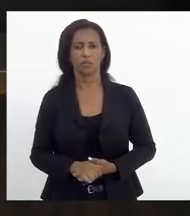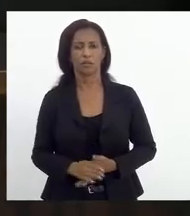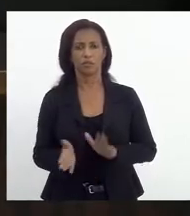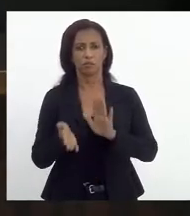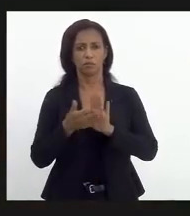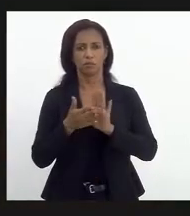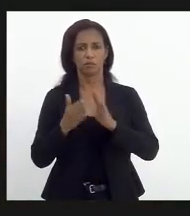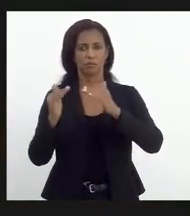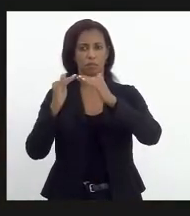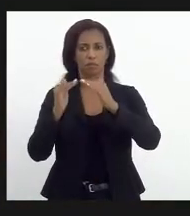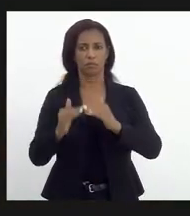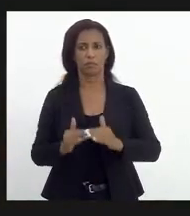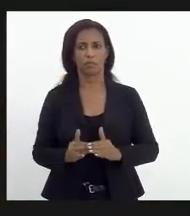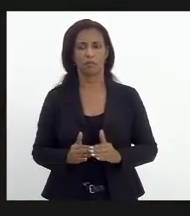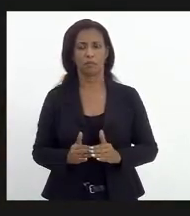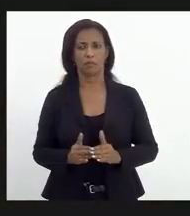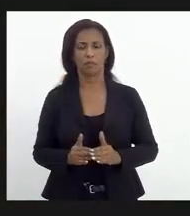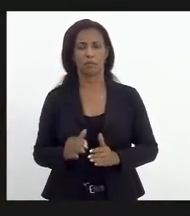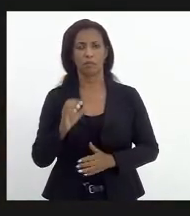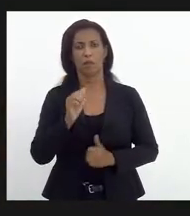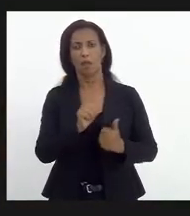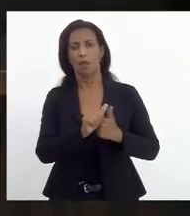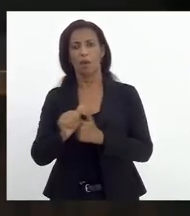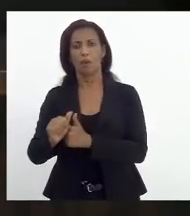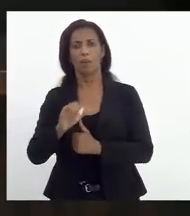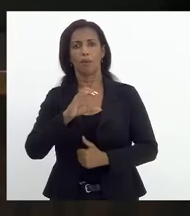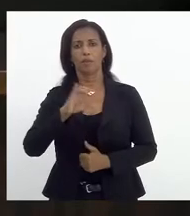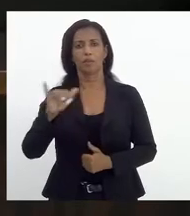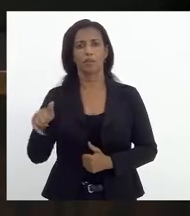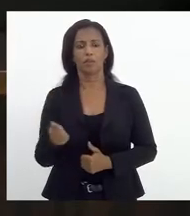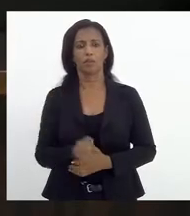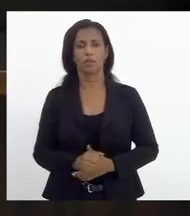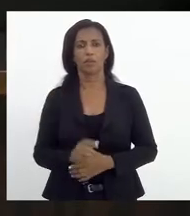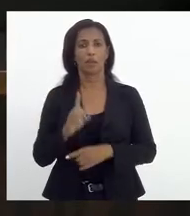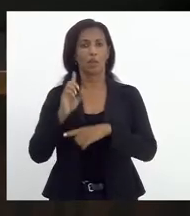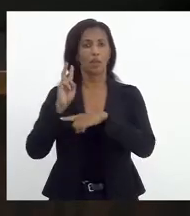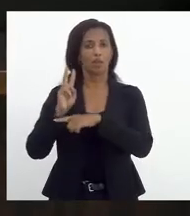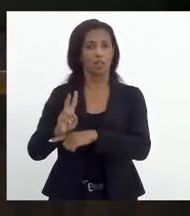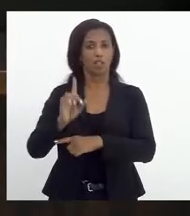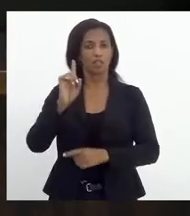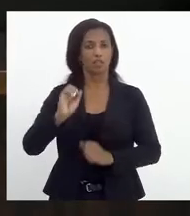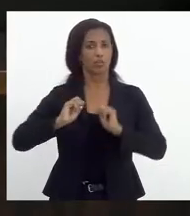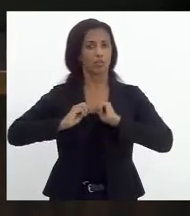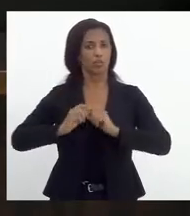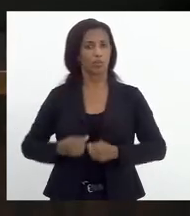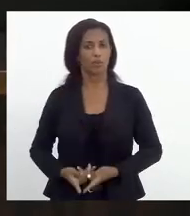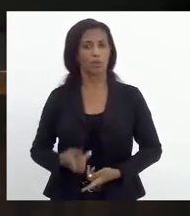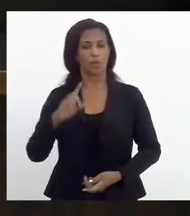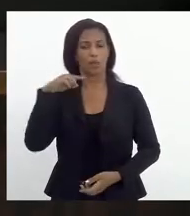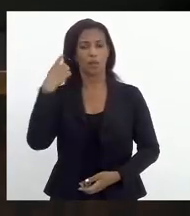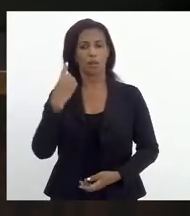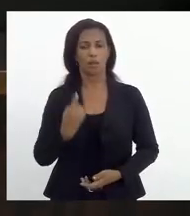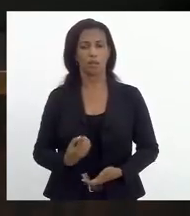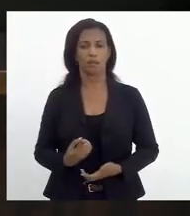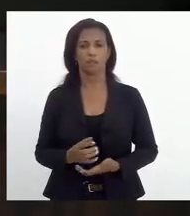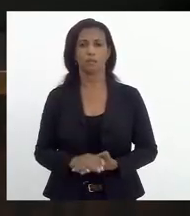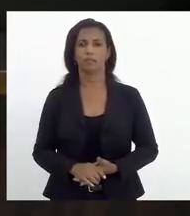Parecer favorável, senhor presidente. Acompanha a CCJ. Defesa dos Direitos Humanos e Cidadania, deputada Dani